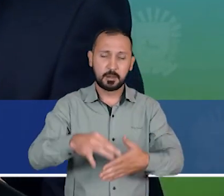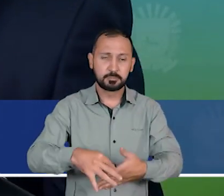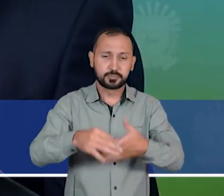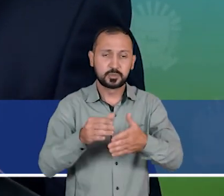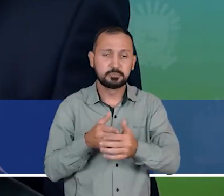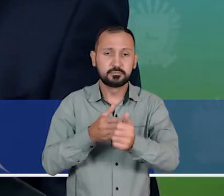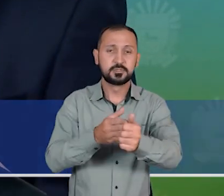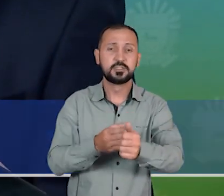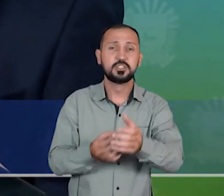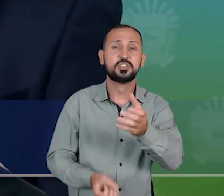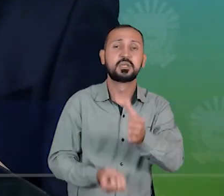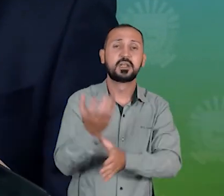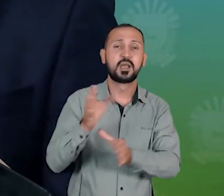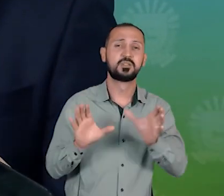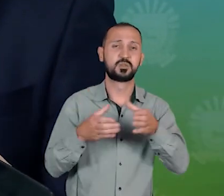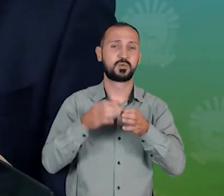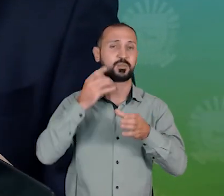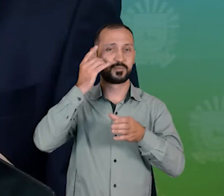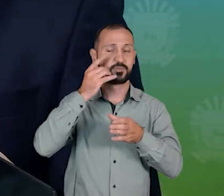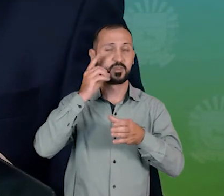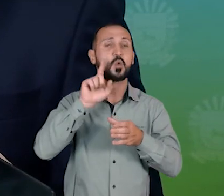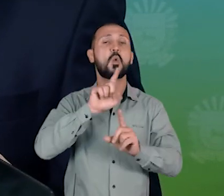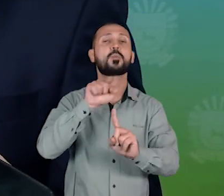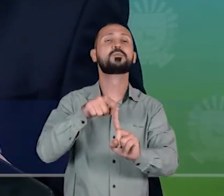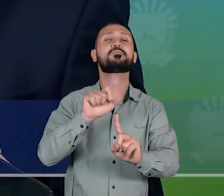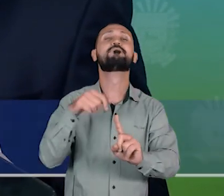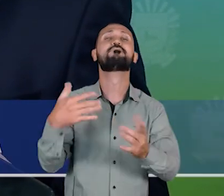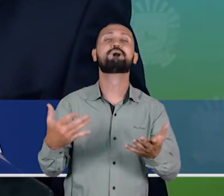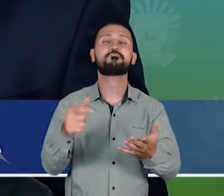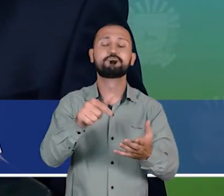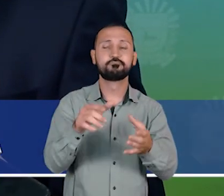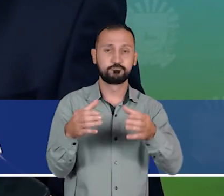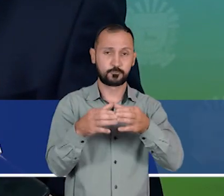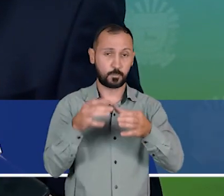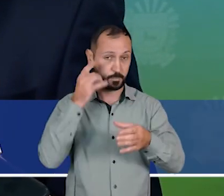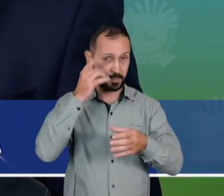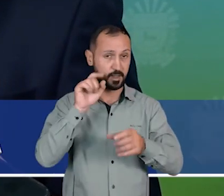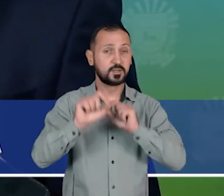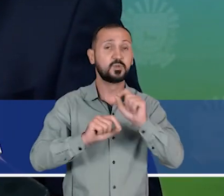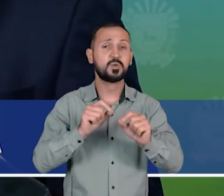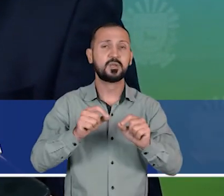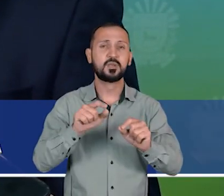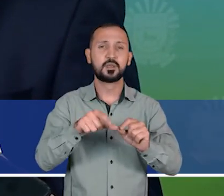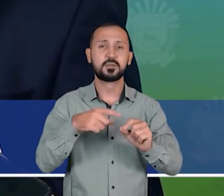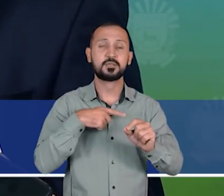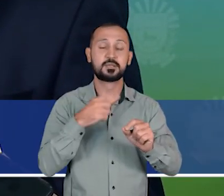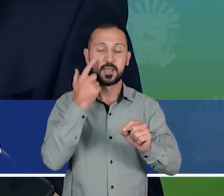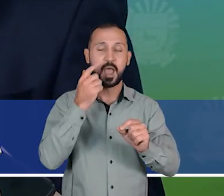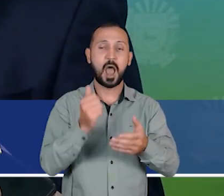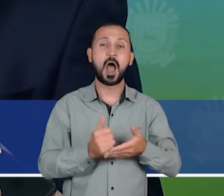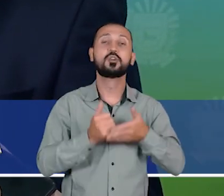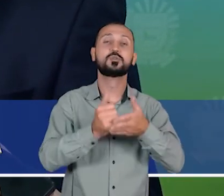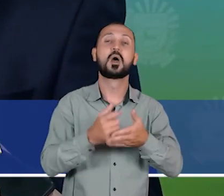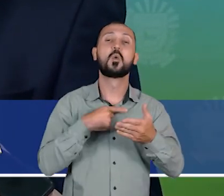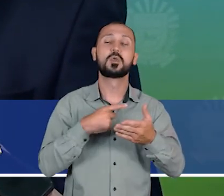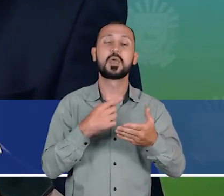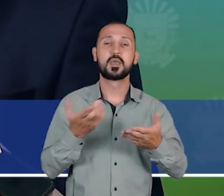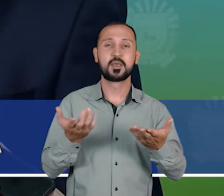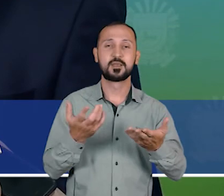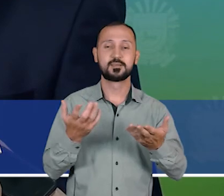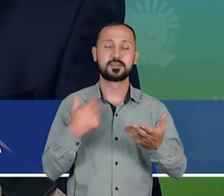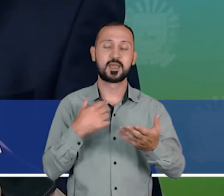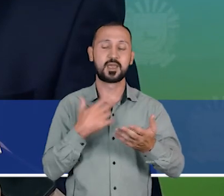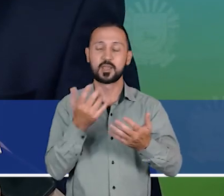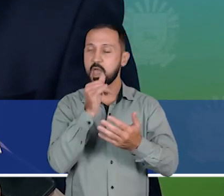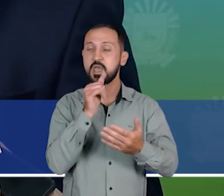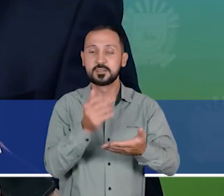tiveram de criar essa frente parlamentar. E o grande objetivo essa frente parlamentar é de ser a interlocutora,